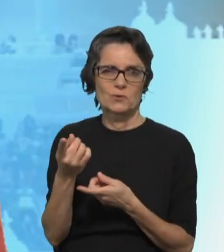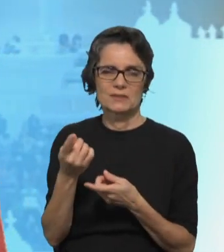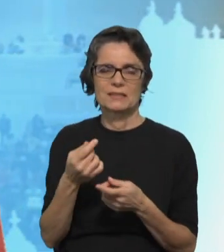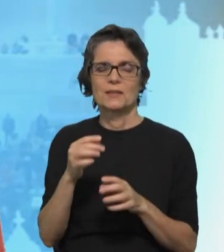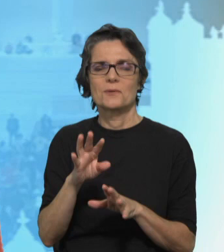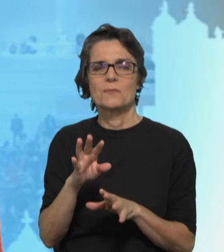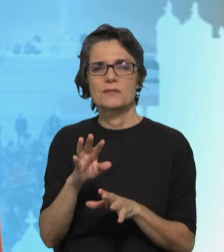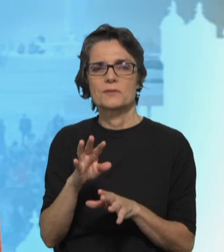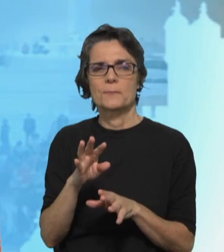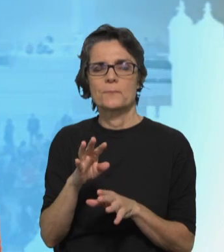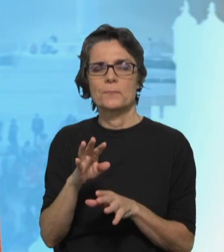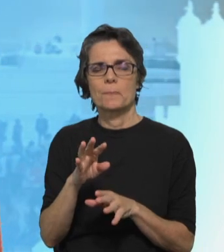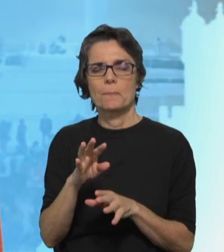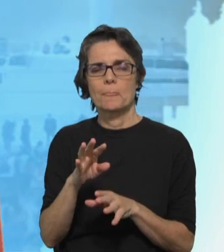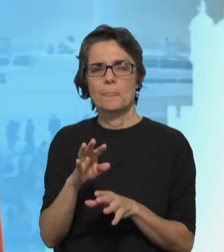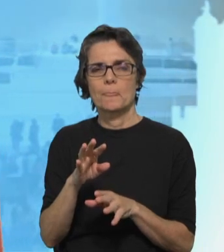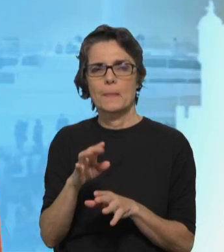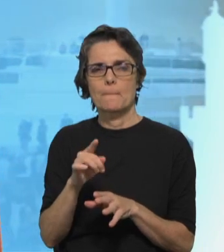a questão